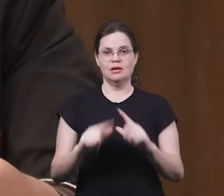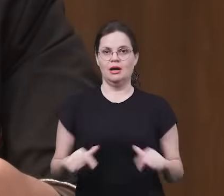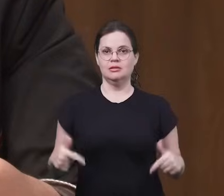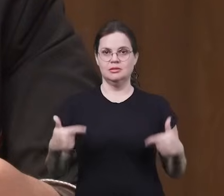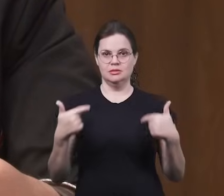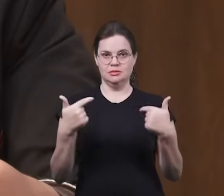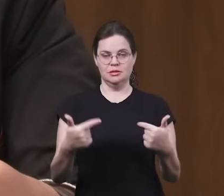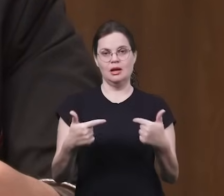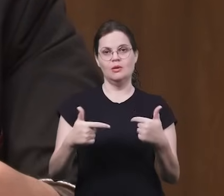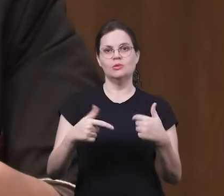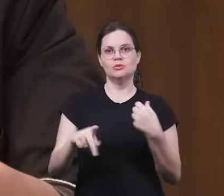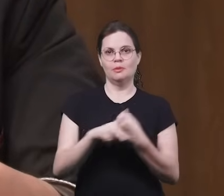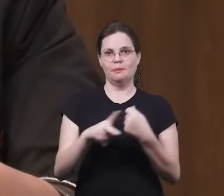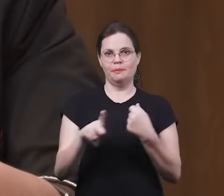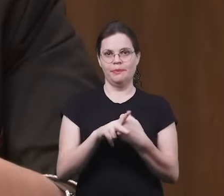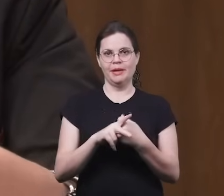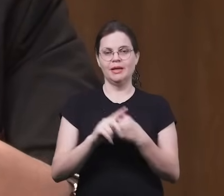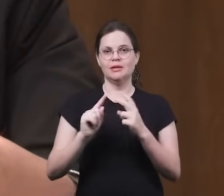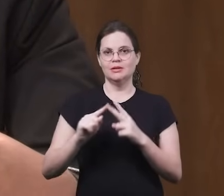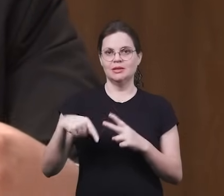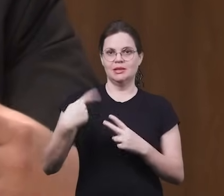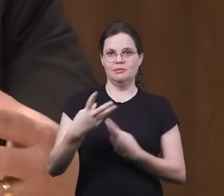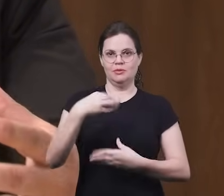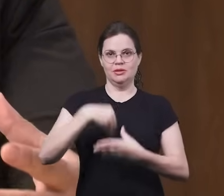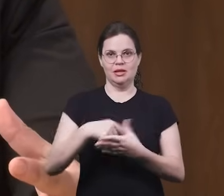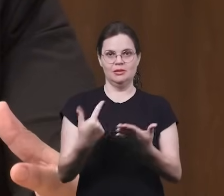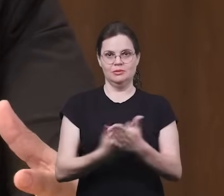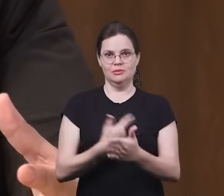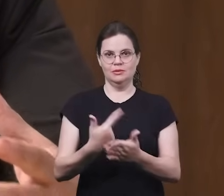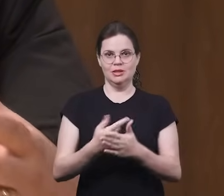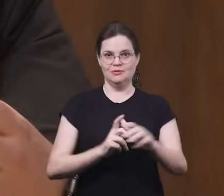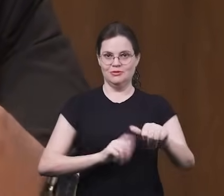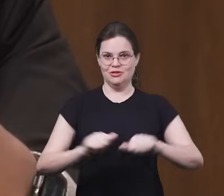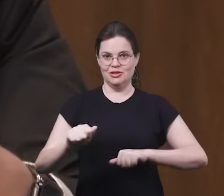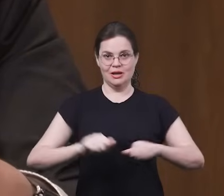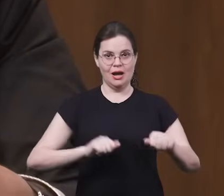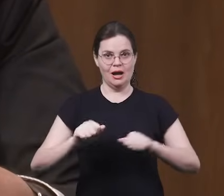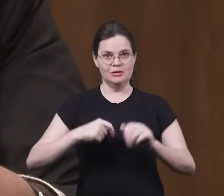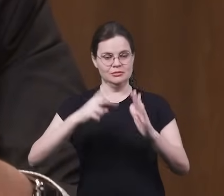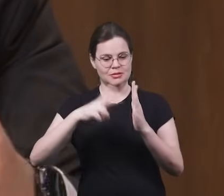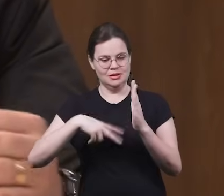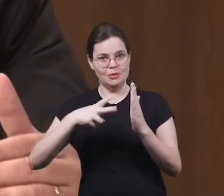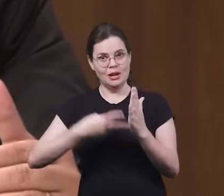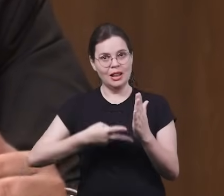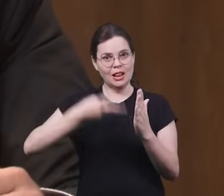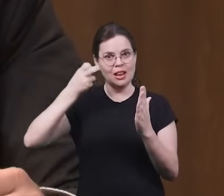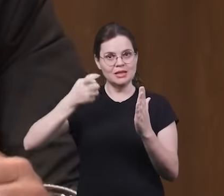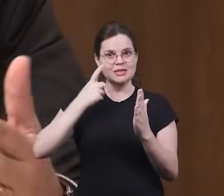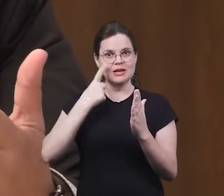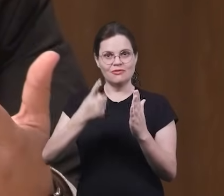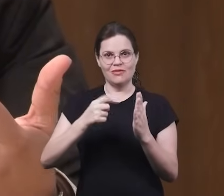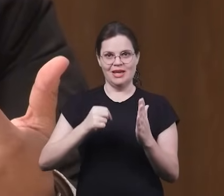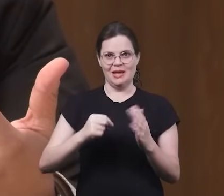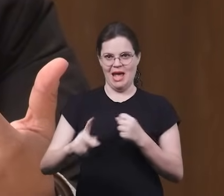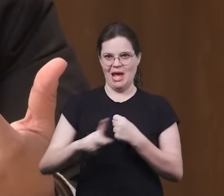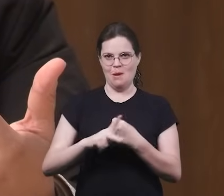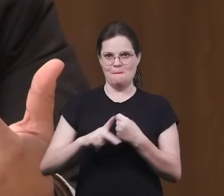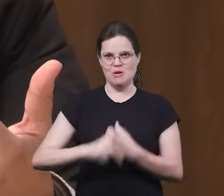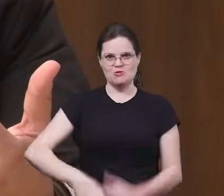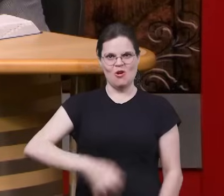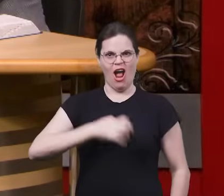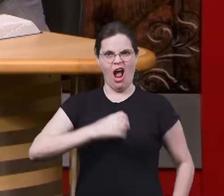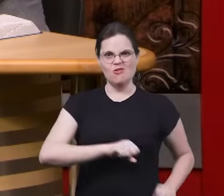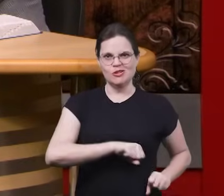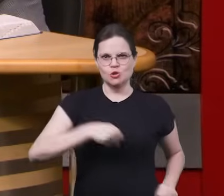a ação de Pedro nos atos do Espírito Santo através dos apóstolos, você não vê mais aquele Pedro